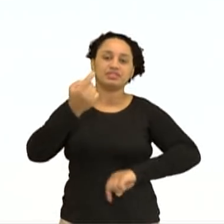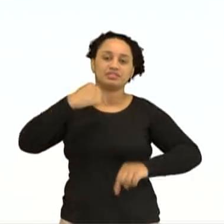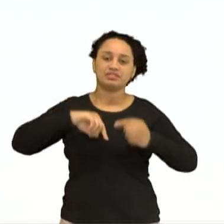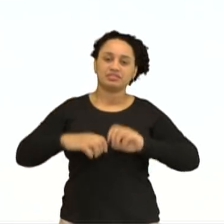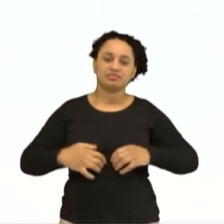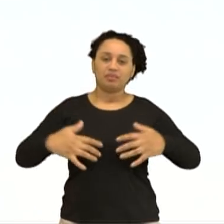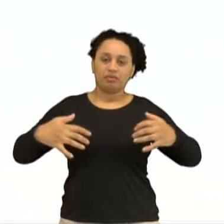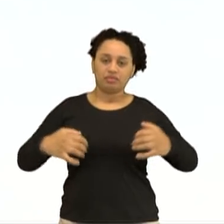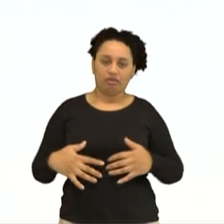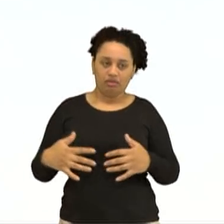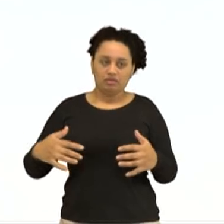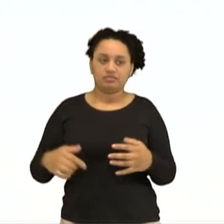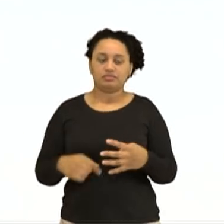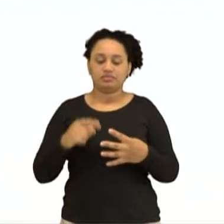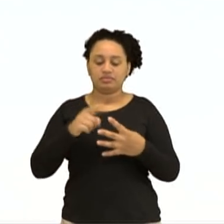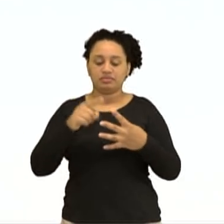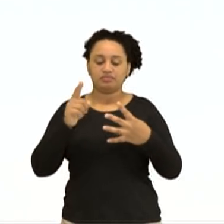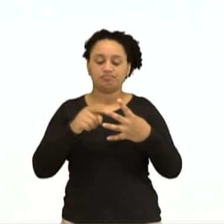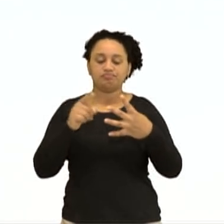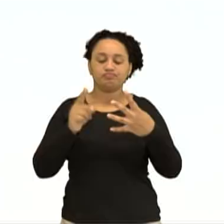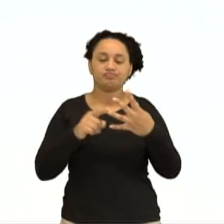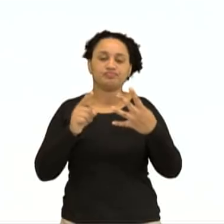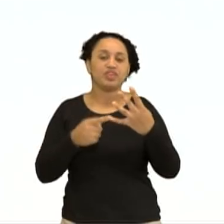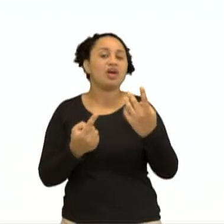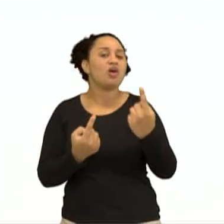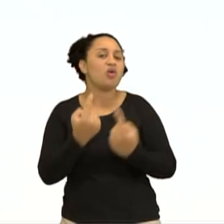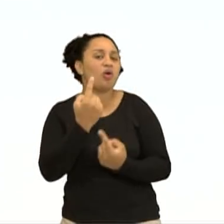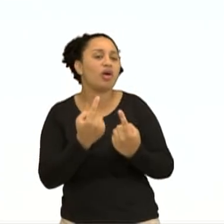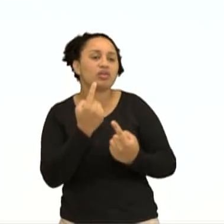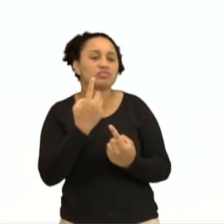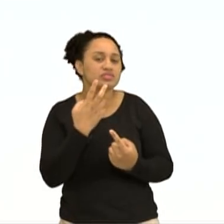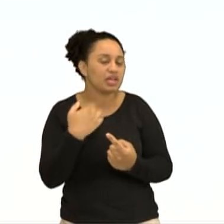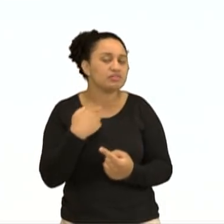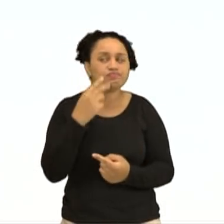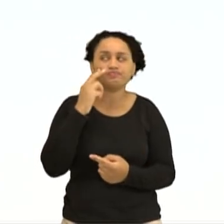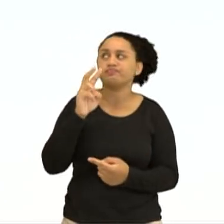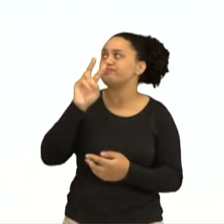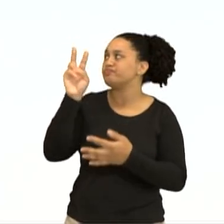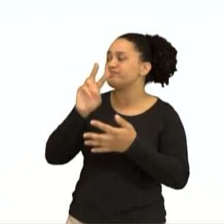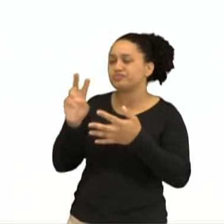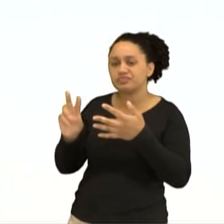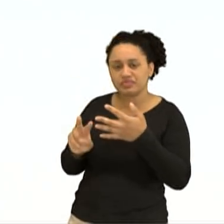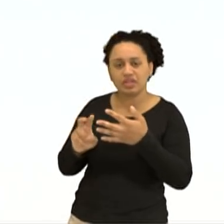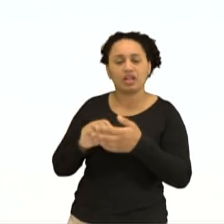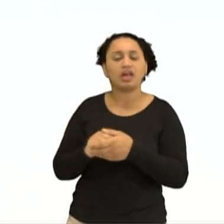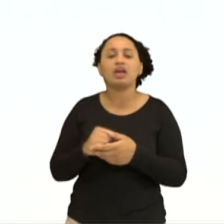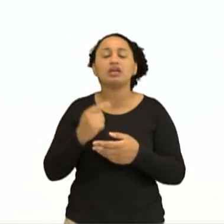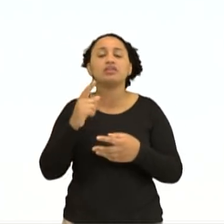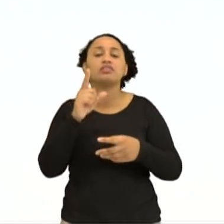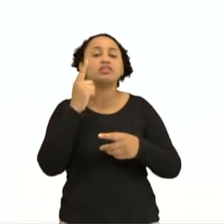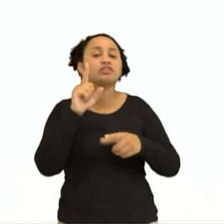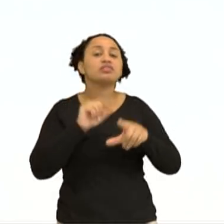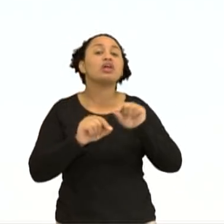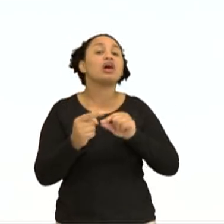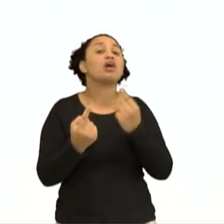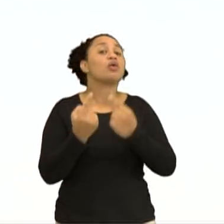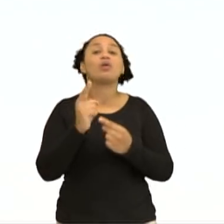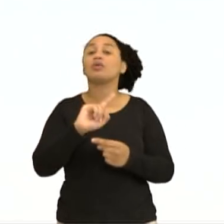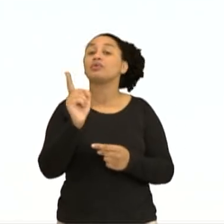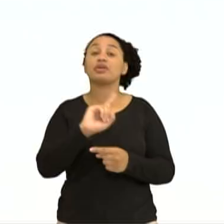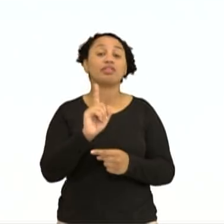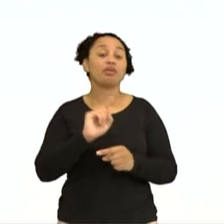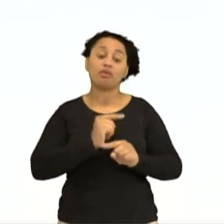brônquio. B, esôfago. C, traqueia. D, nasofaringe. Quais desses órgãos